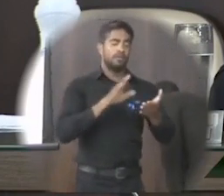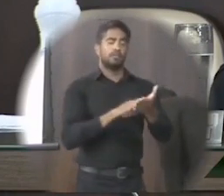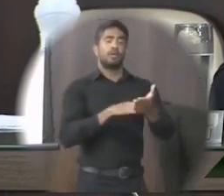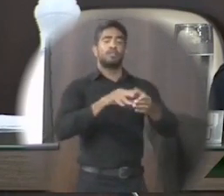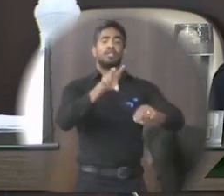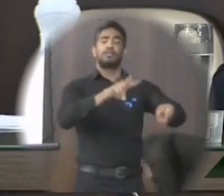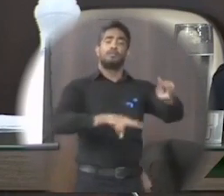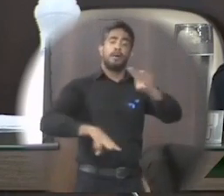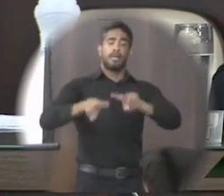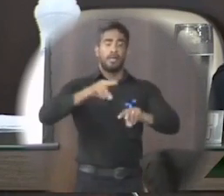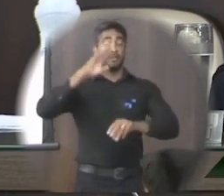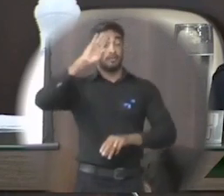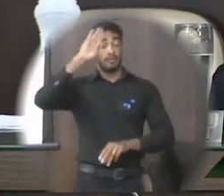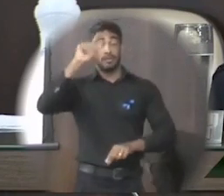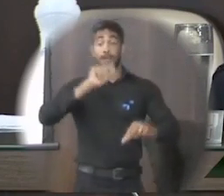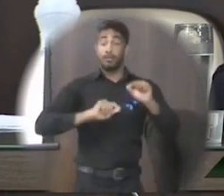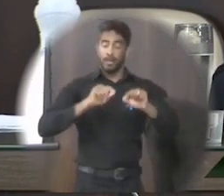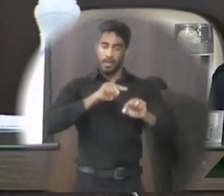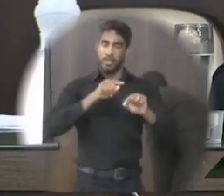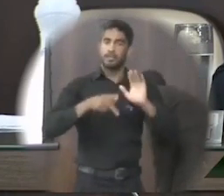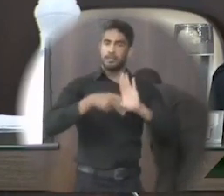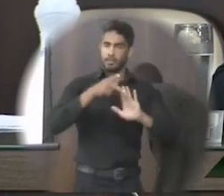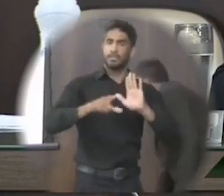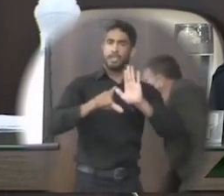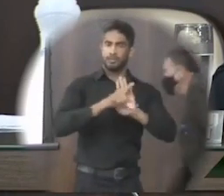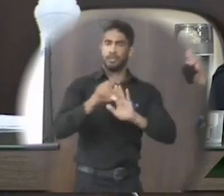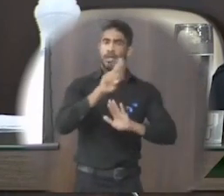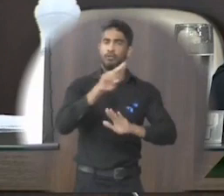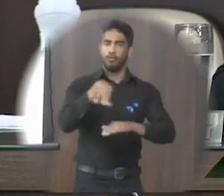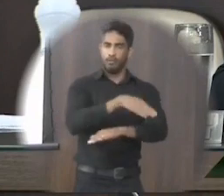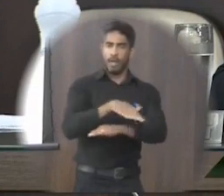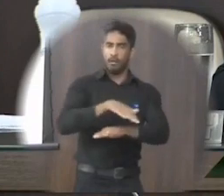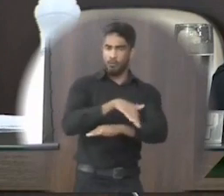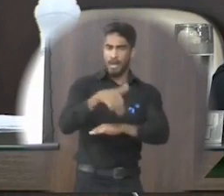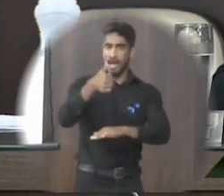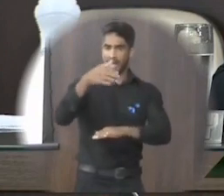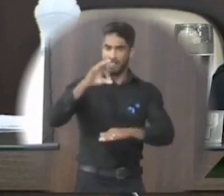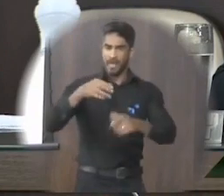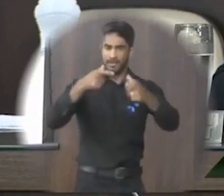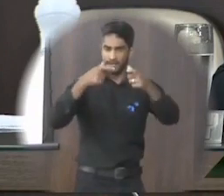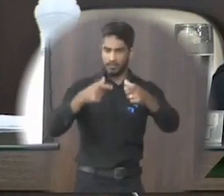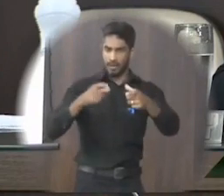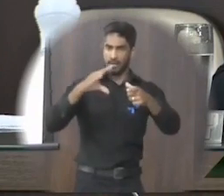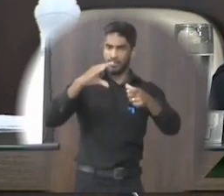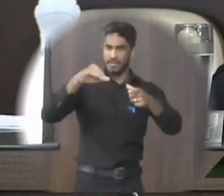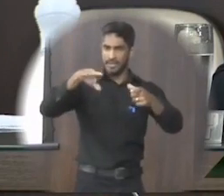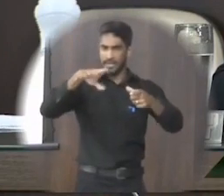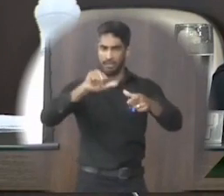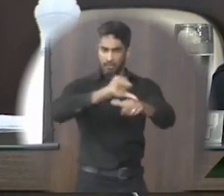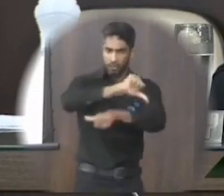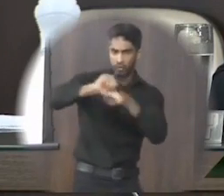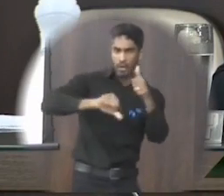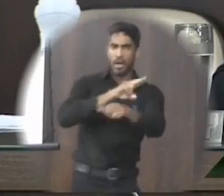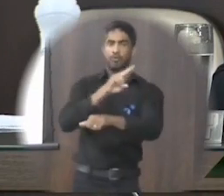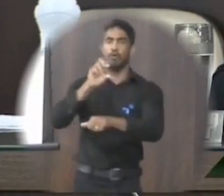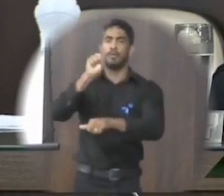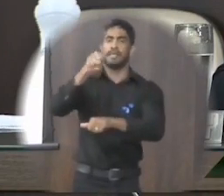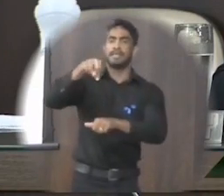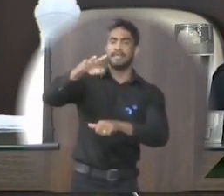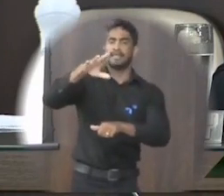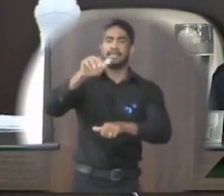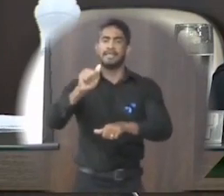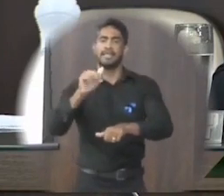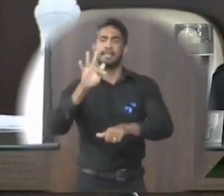análise. Fundamentação. O projeto de lei dá denominação à Rua 10, no bairro Cerâmica, de Rua Santa Faustina.